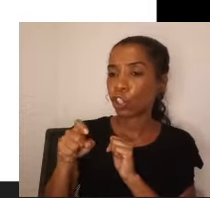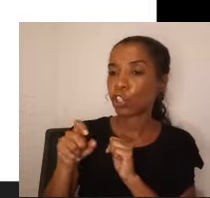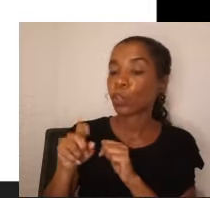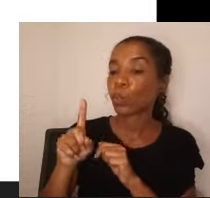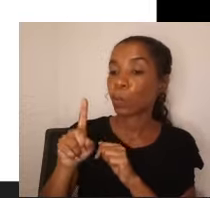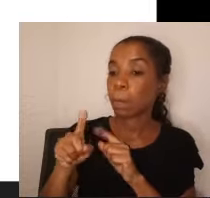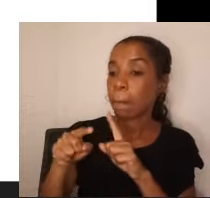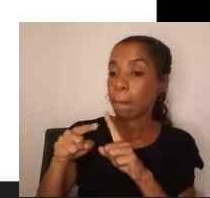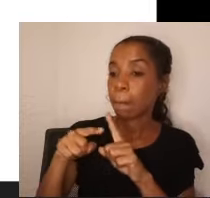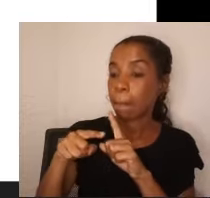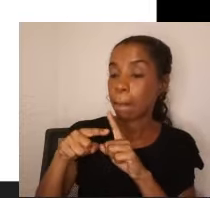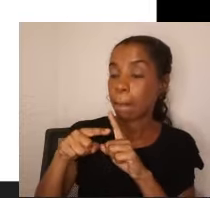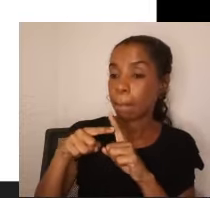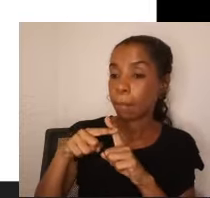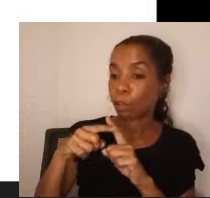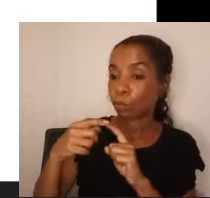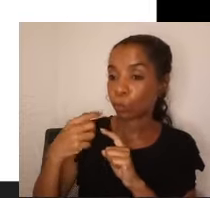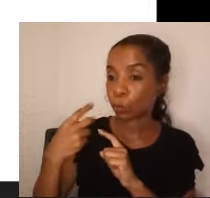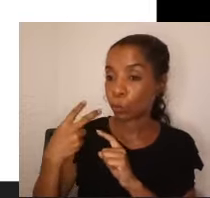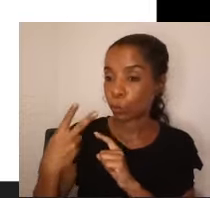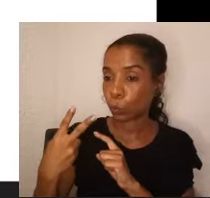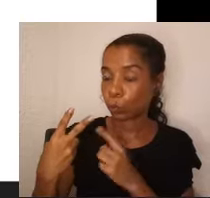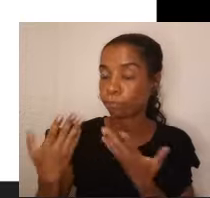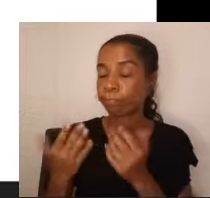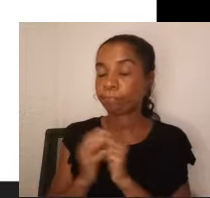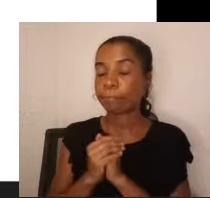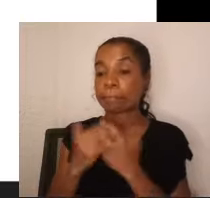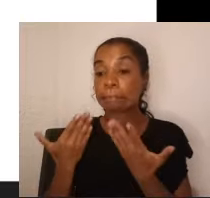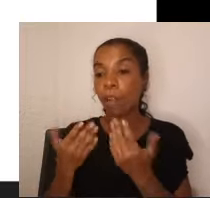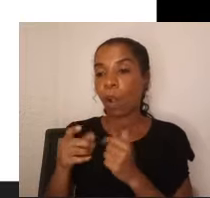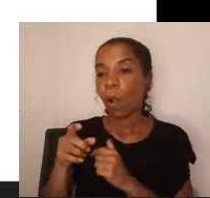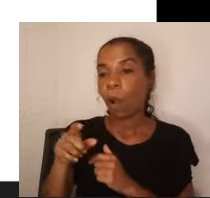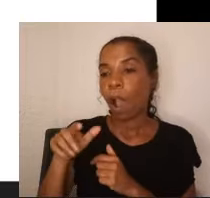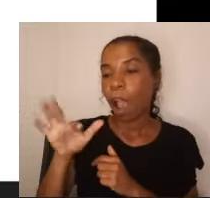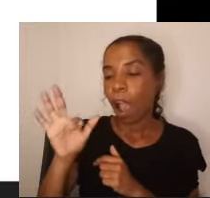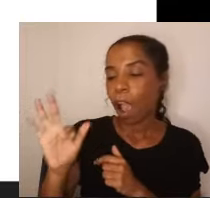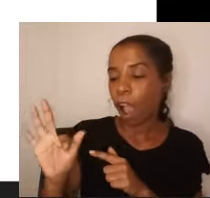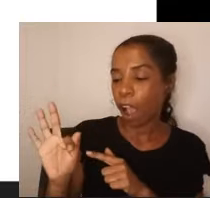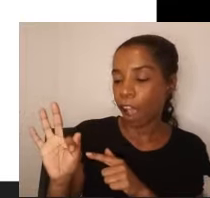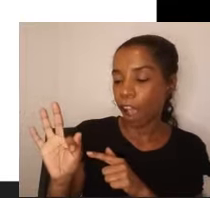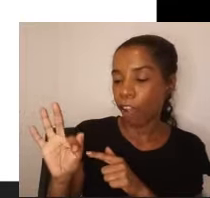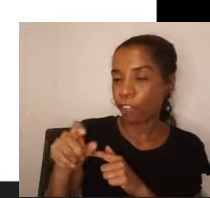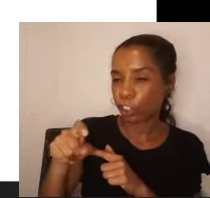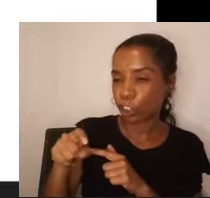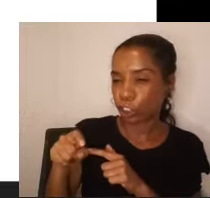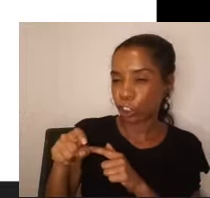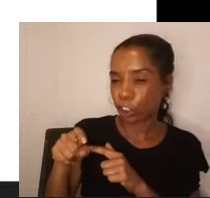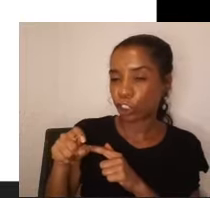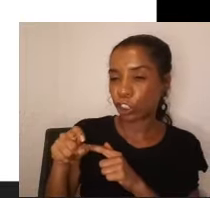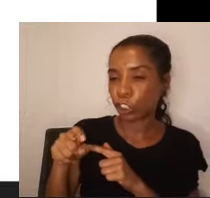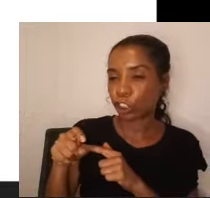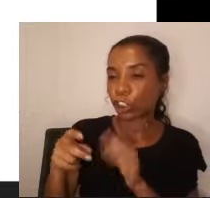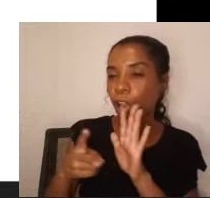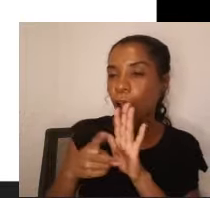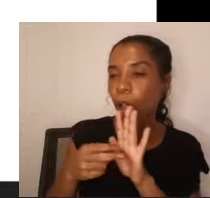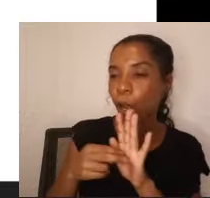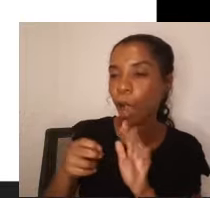x, ele vai ser igual a x ao cubo mais 2.